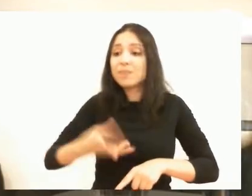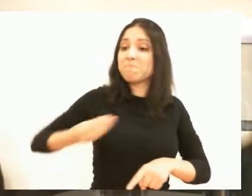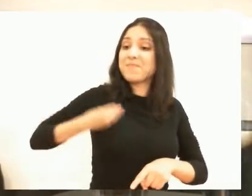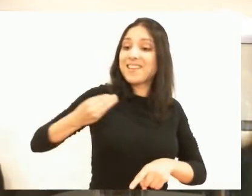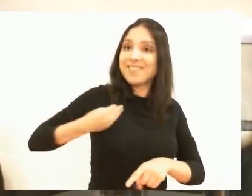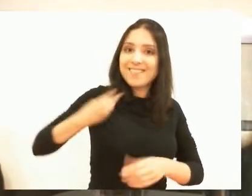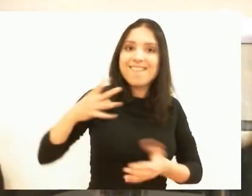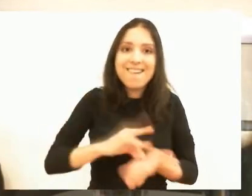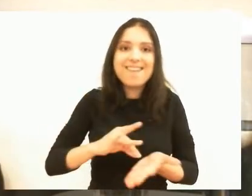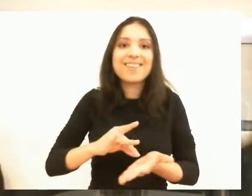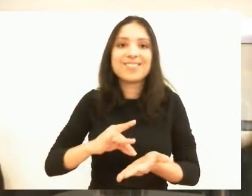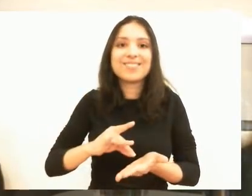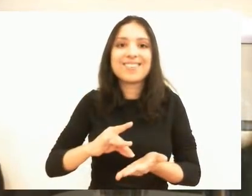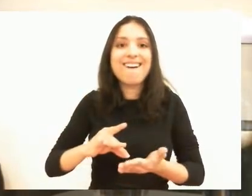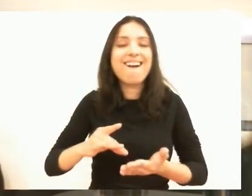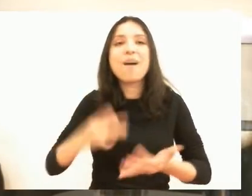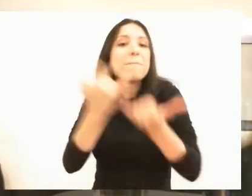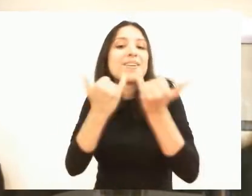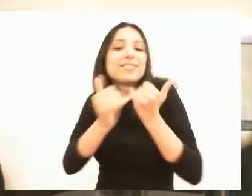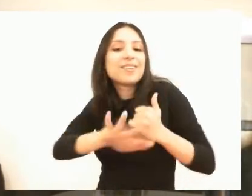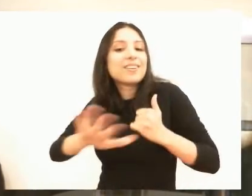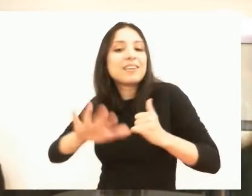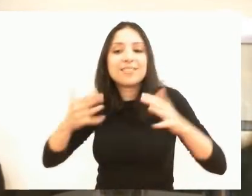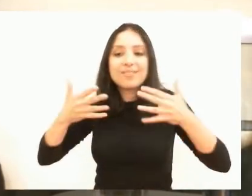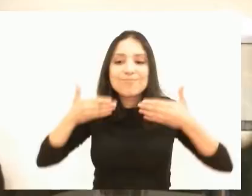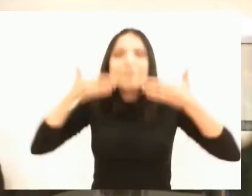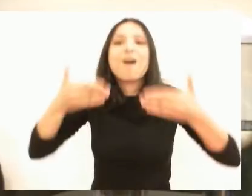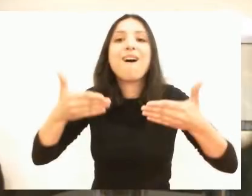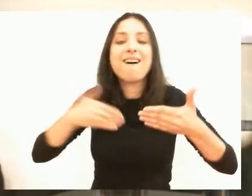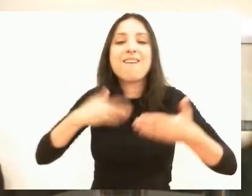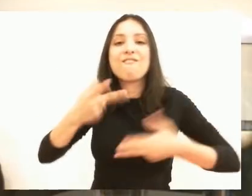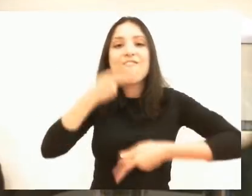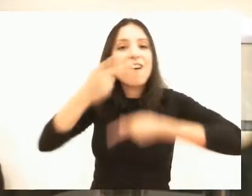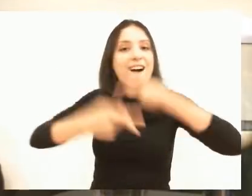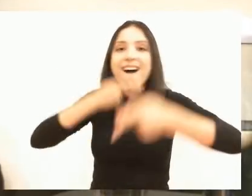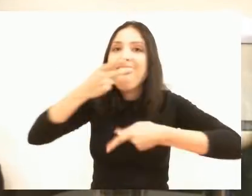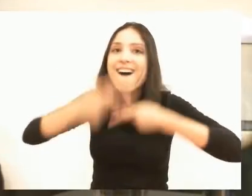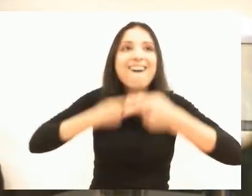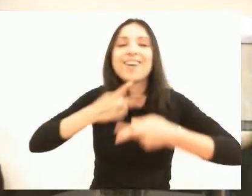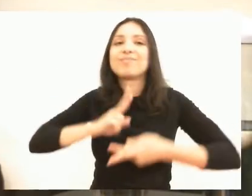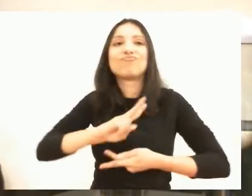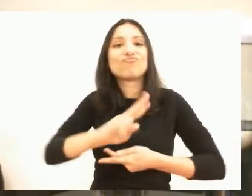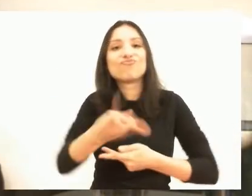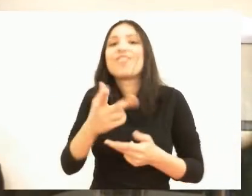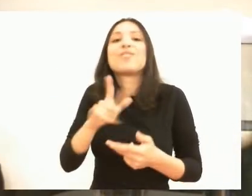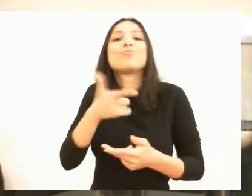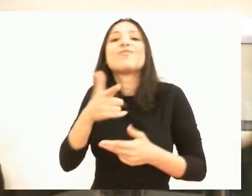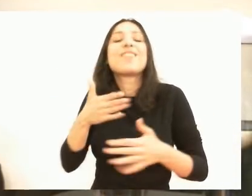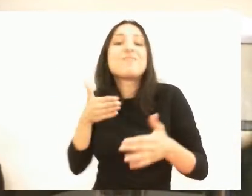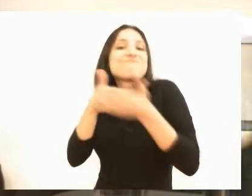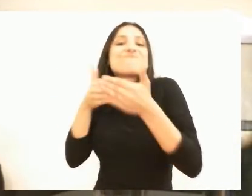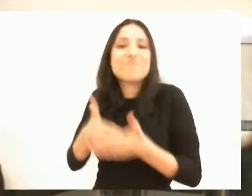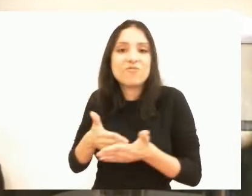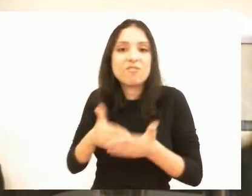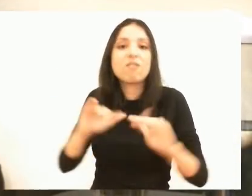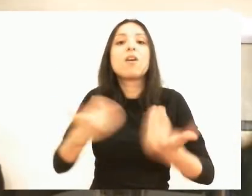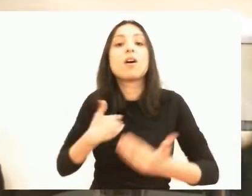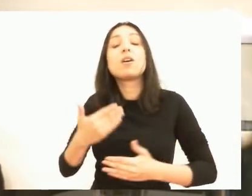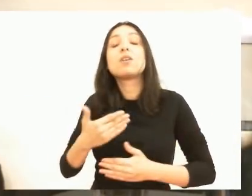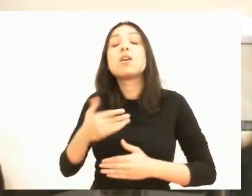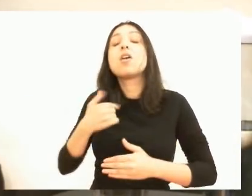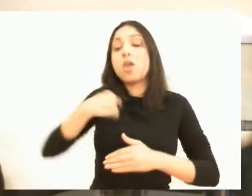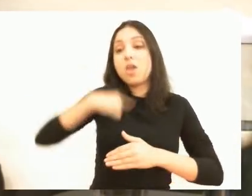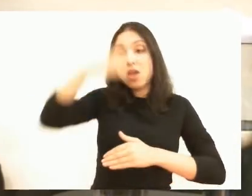a criança ela já é super espontânea então ao dar aula para a criança eu percebi que